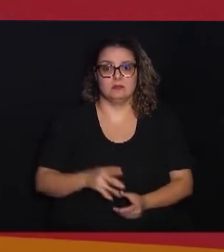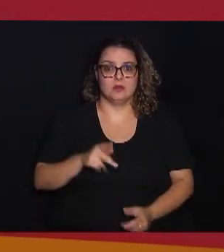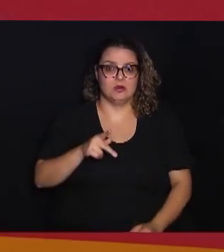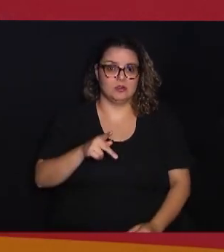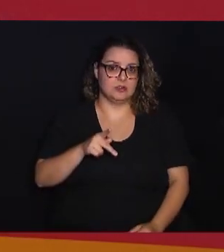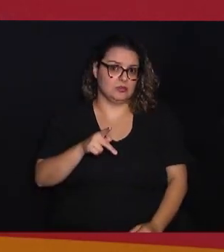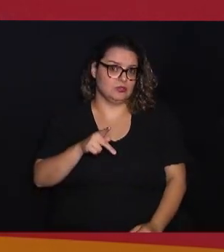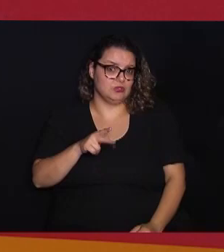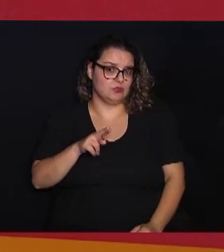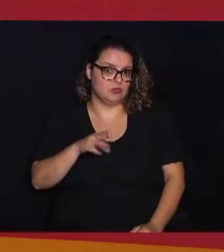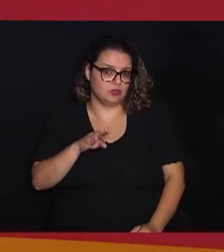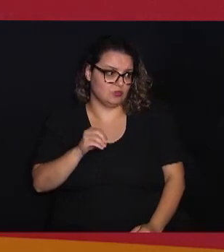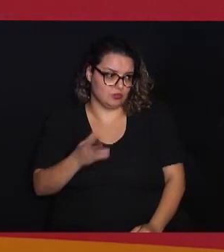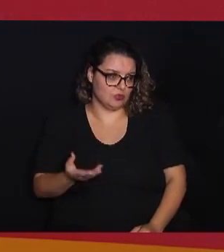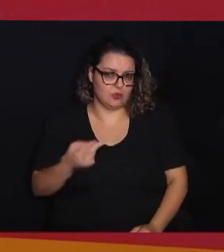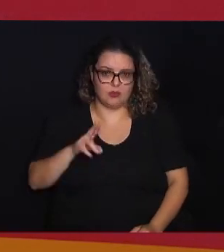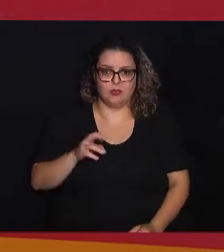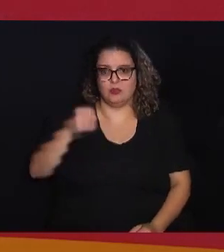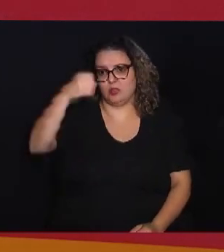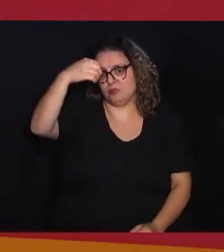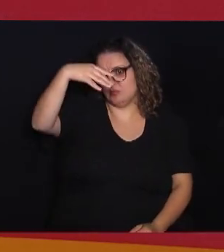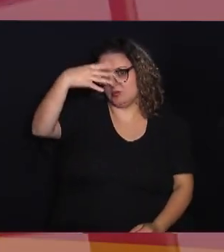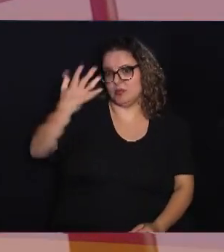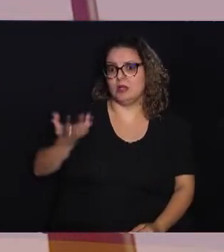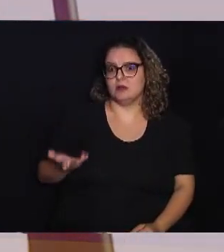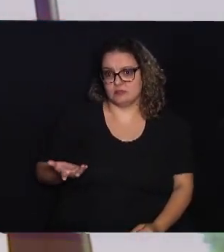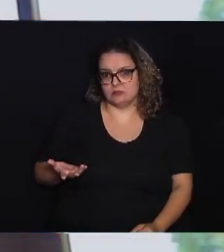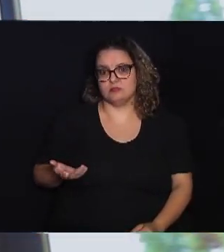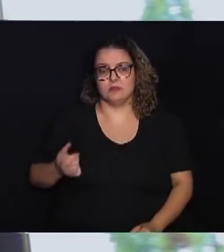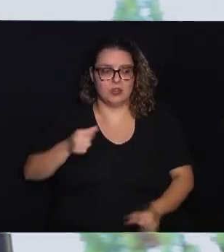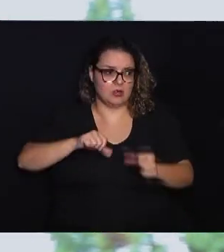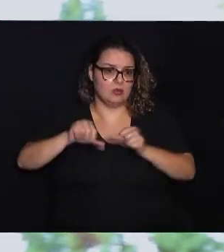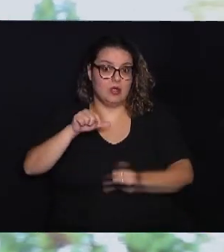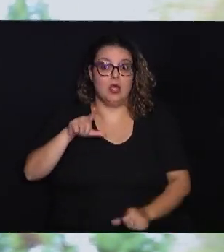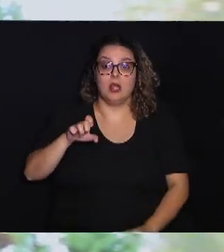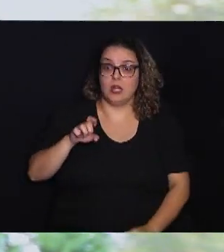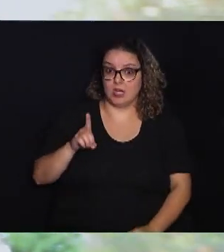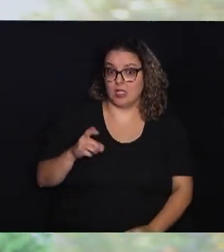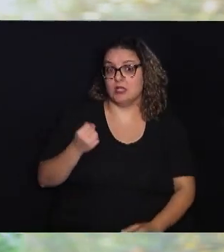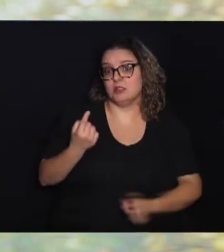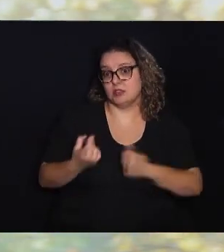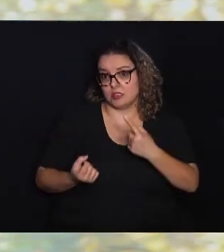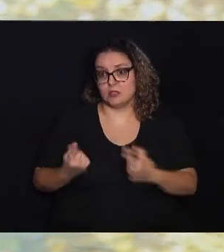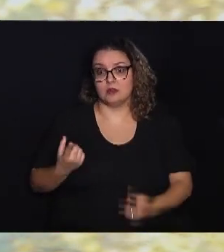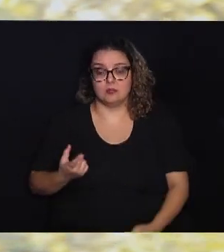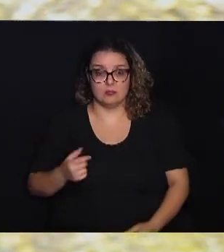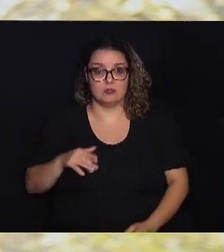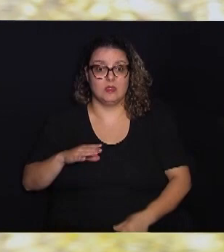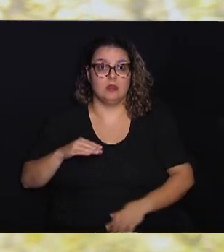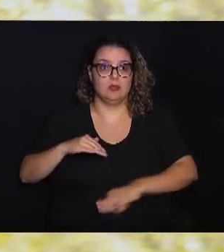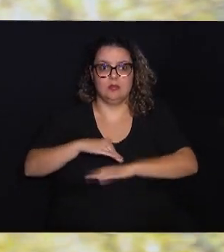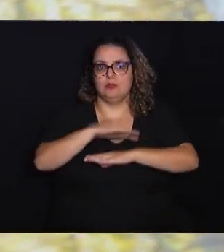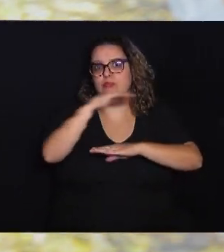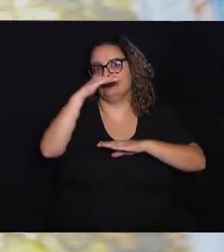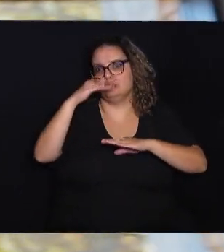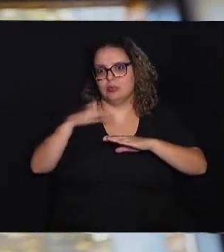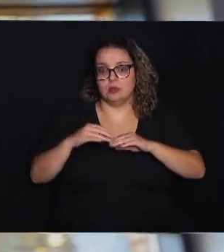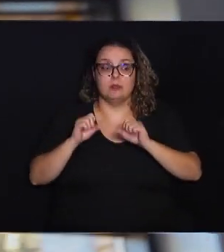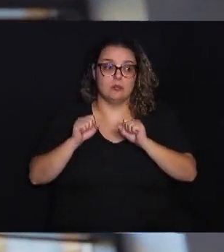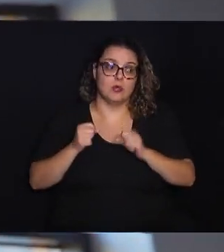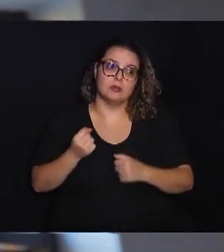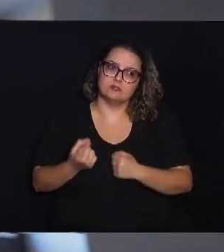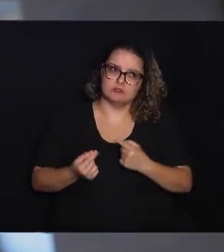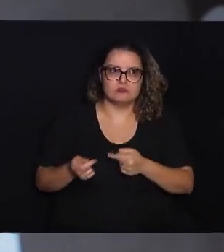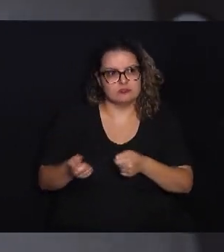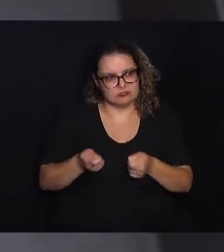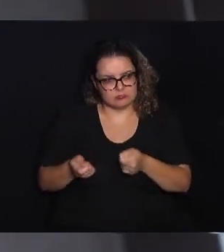lâmpadas de bulbo, ou mesmo algumas lâmpadas, se puder trocar por lâmpada de LED em alguns lugares que fica mais tempo ligado,